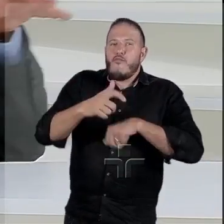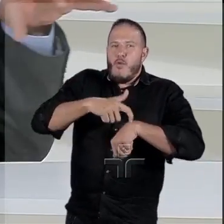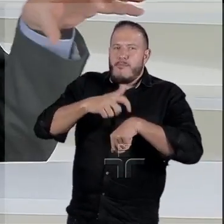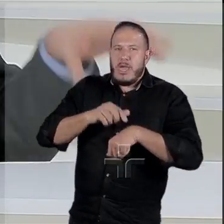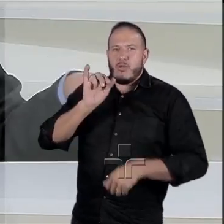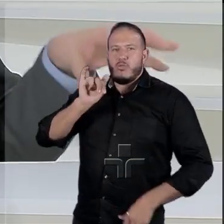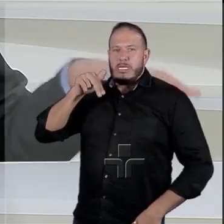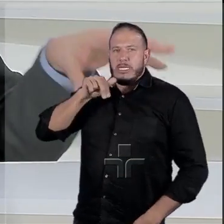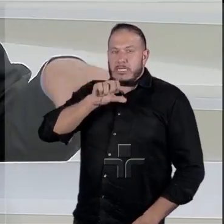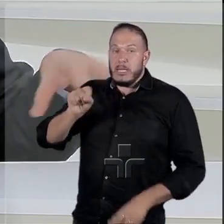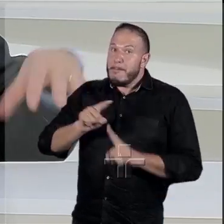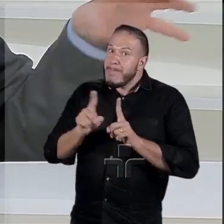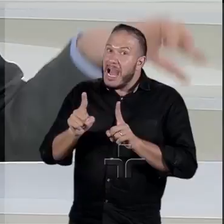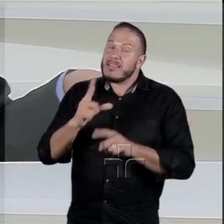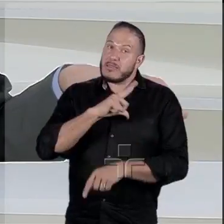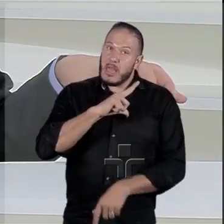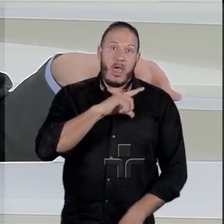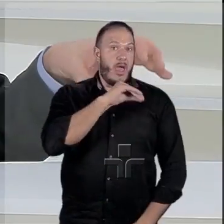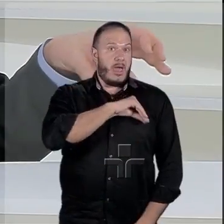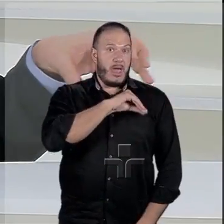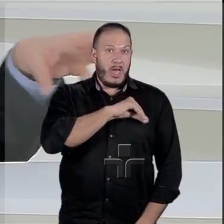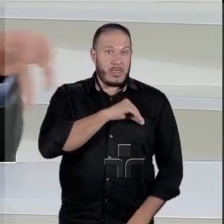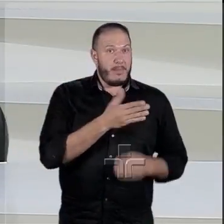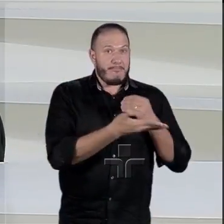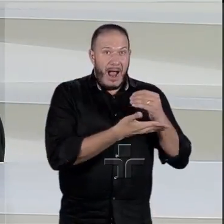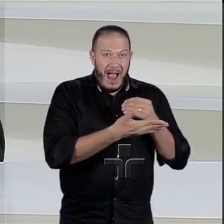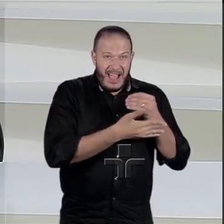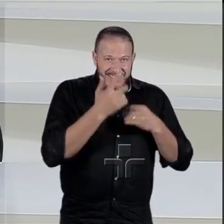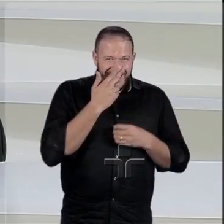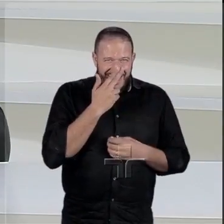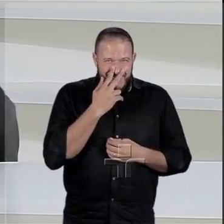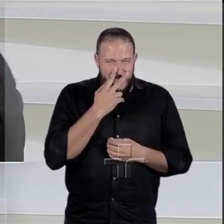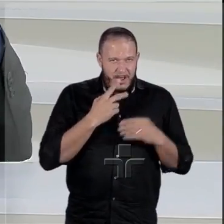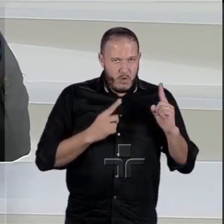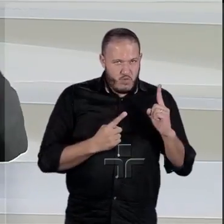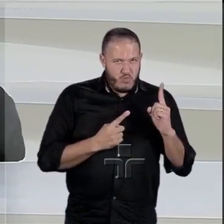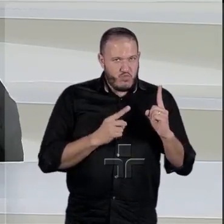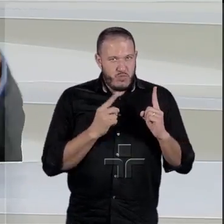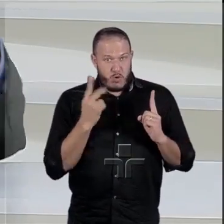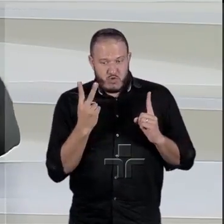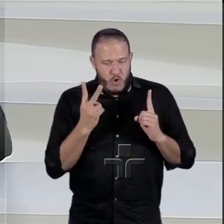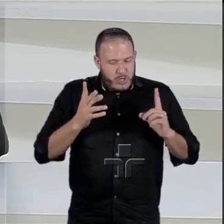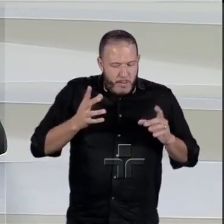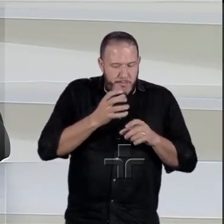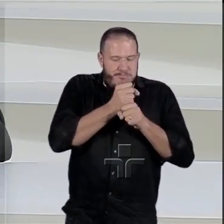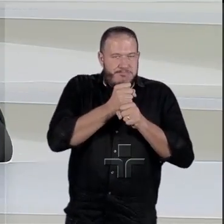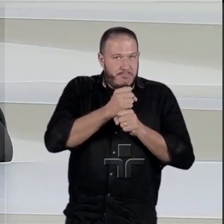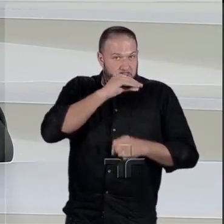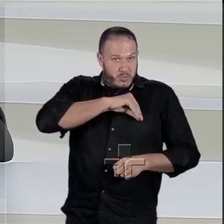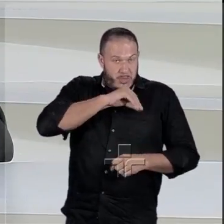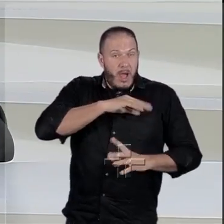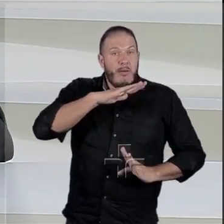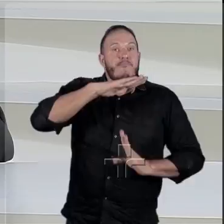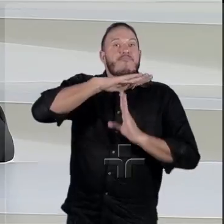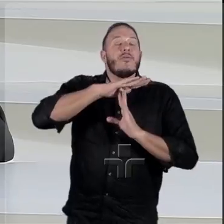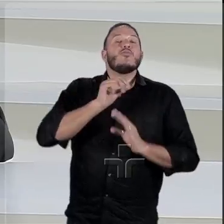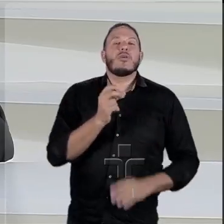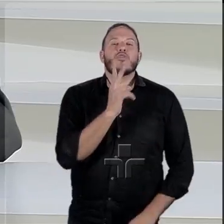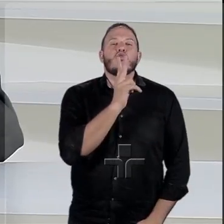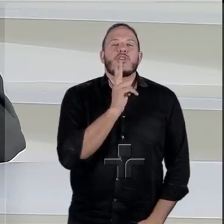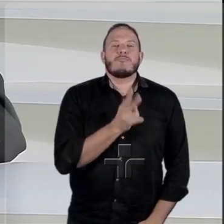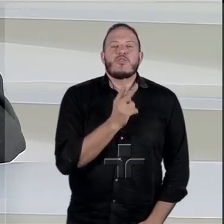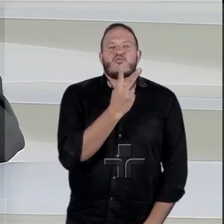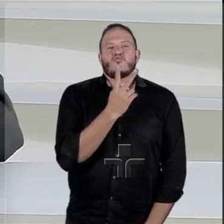elas teriam a renda básica, que é o primeiro pilar. E os 2 juntos somariam no teto R$ 2.200. R$